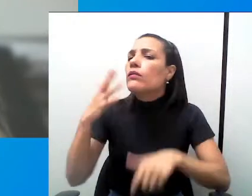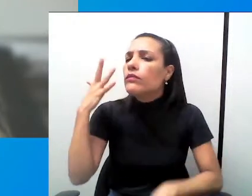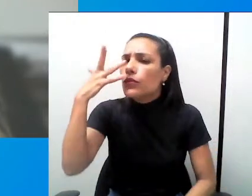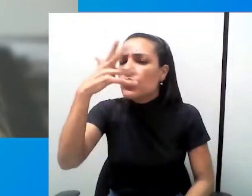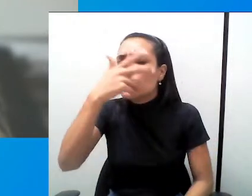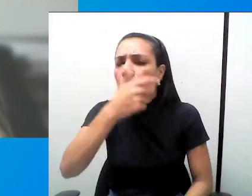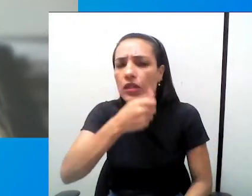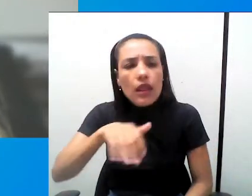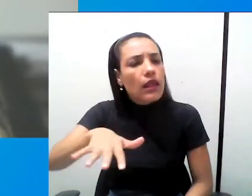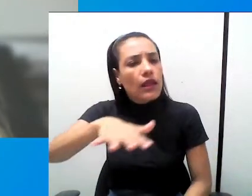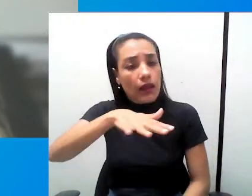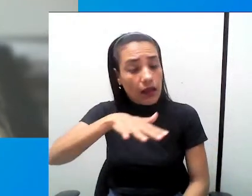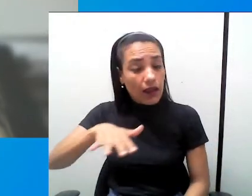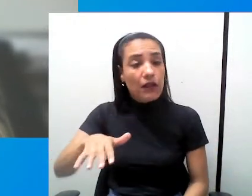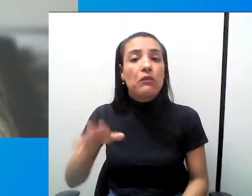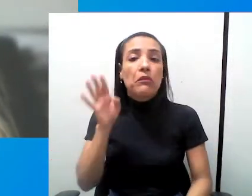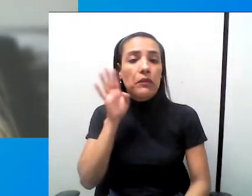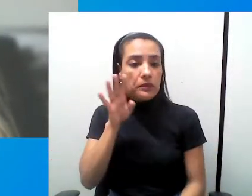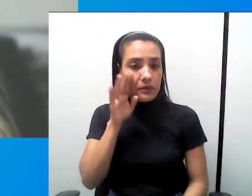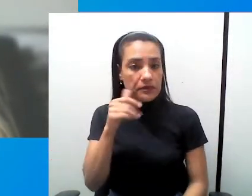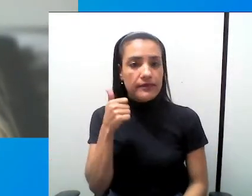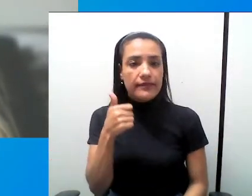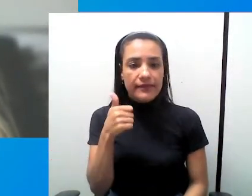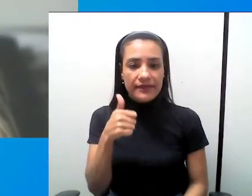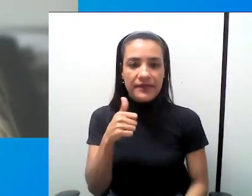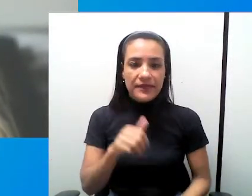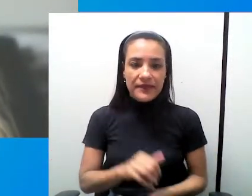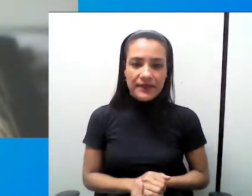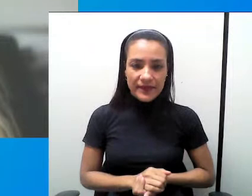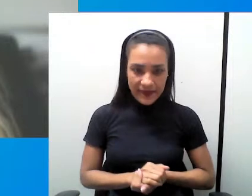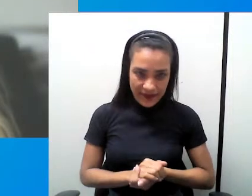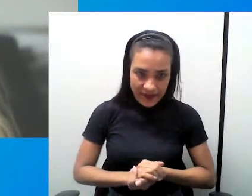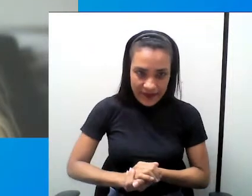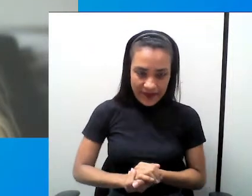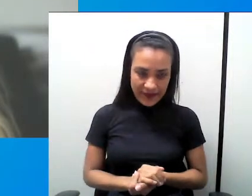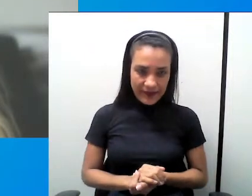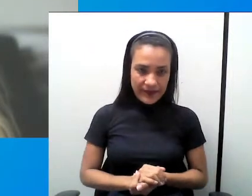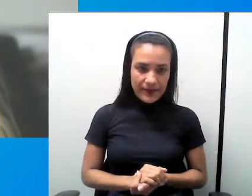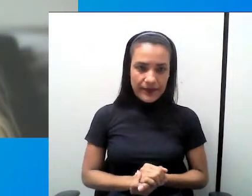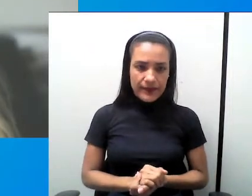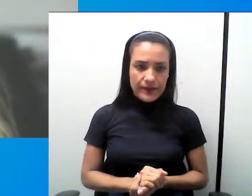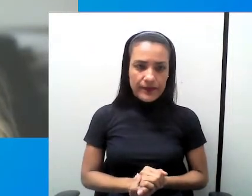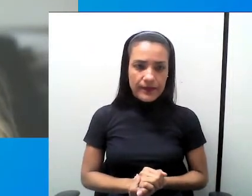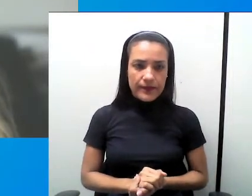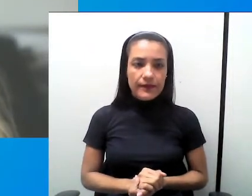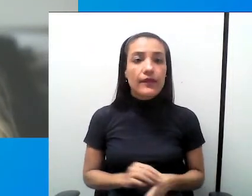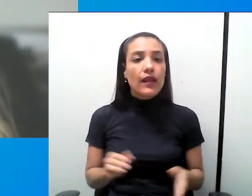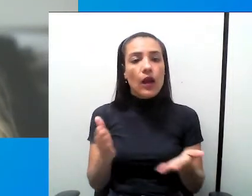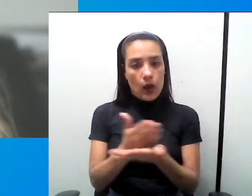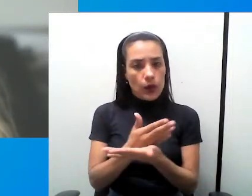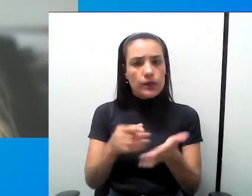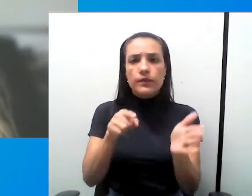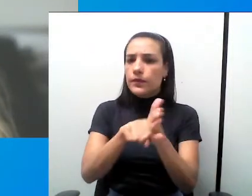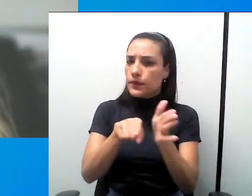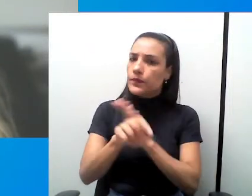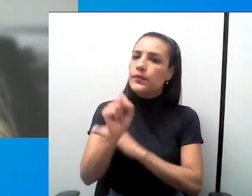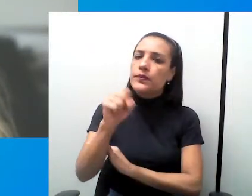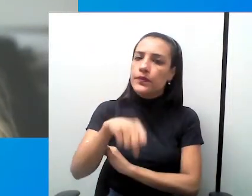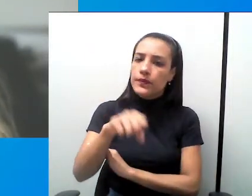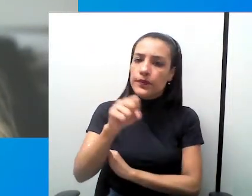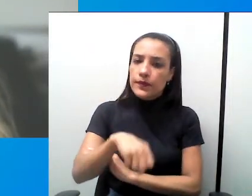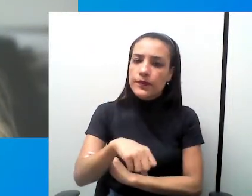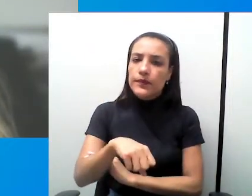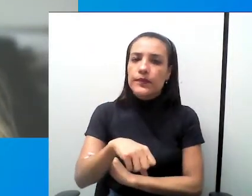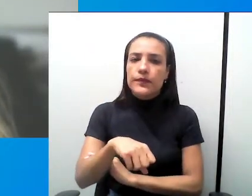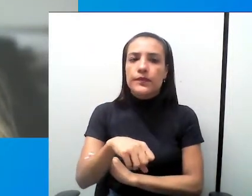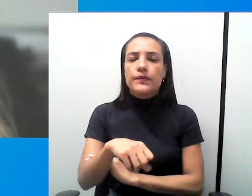região, né, de Marajó. Nós tivemos algumas perguntas também que foram respondidas